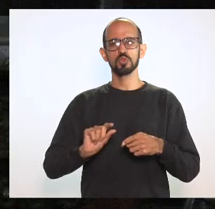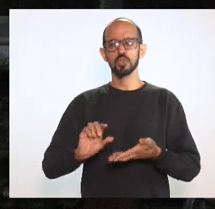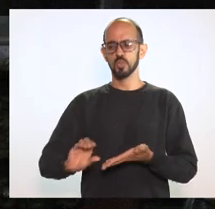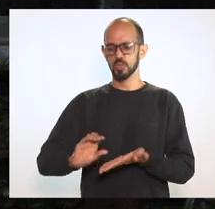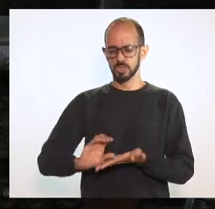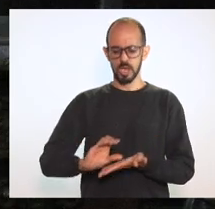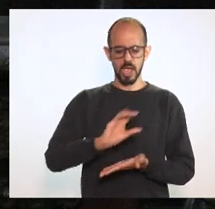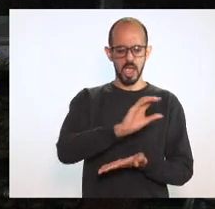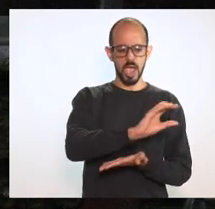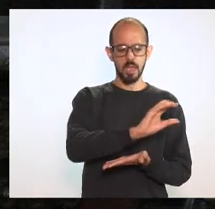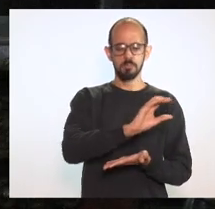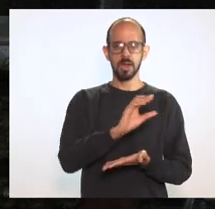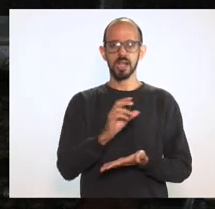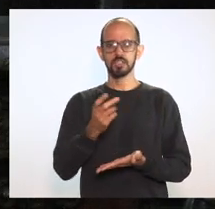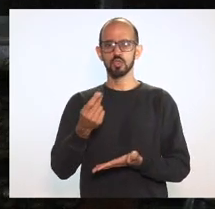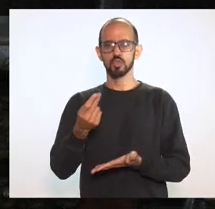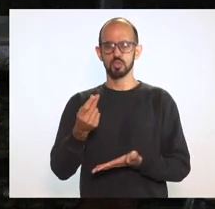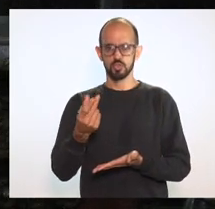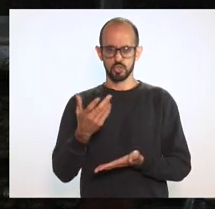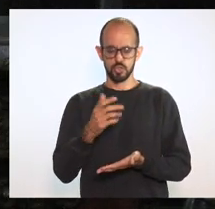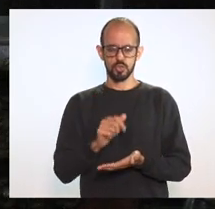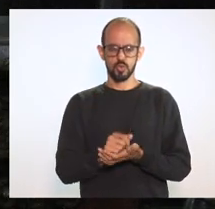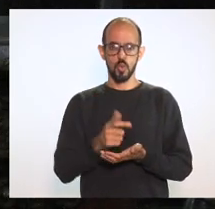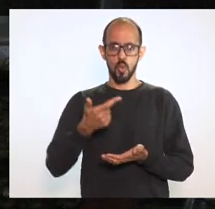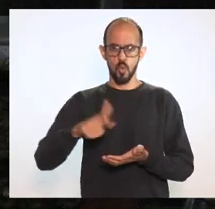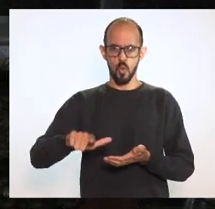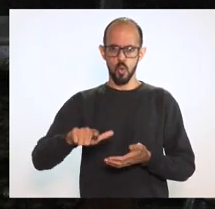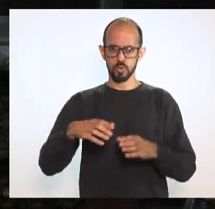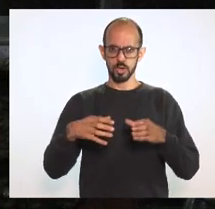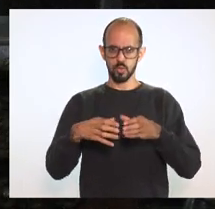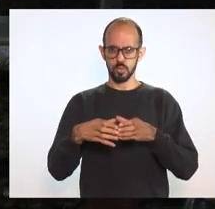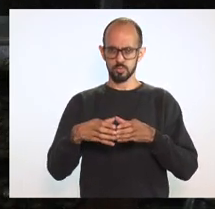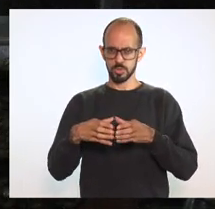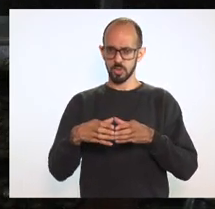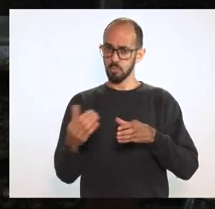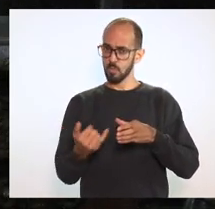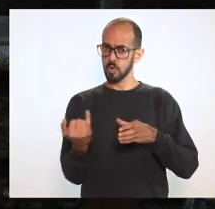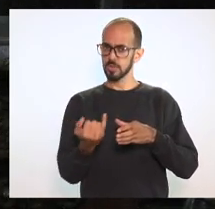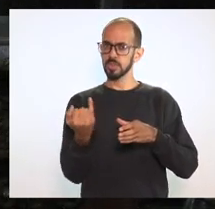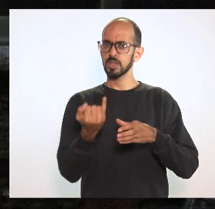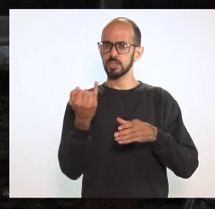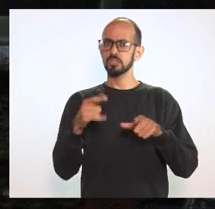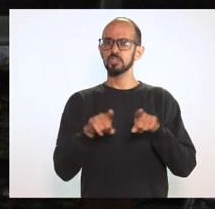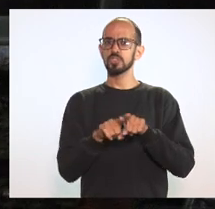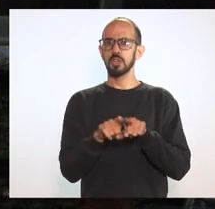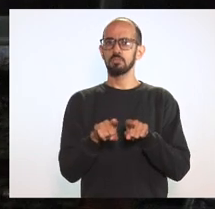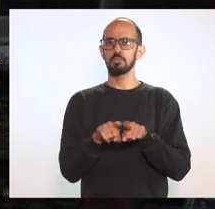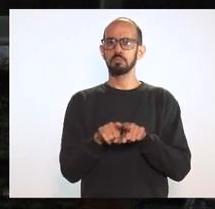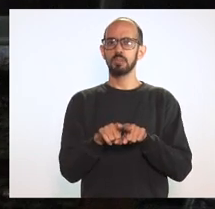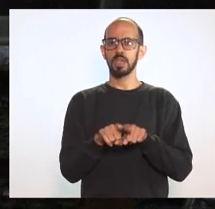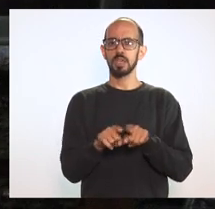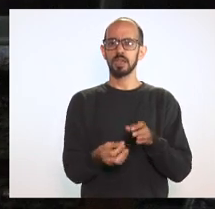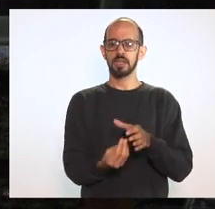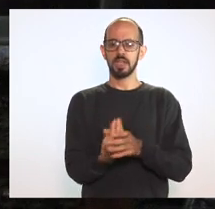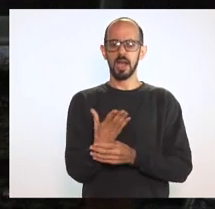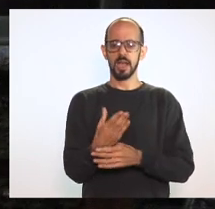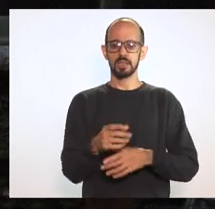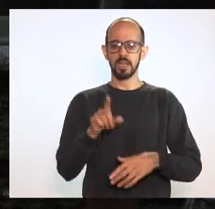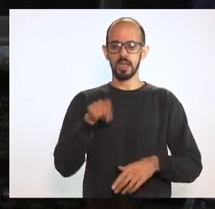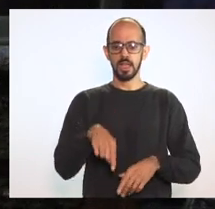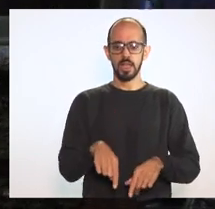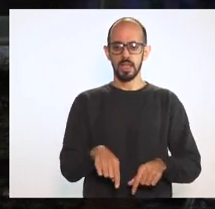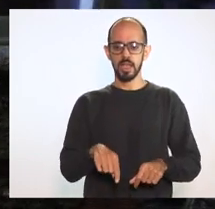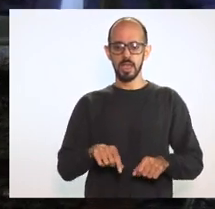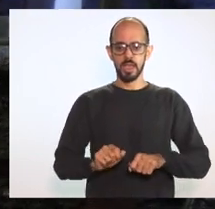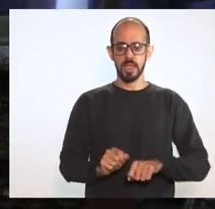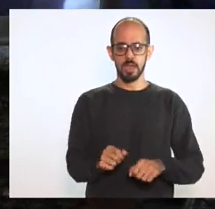repasse dos royalties. A outra comissão de extrema importância também instalada foi uma comissão da